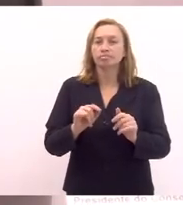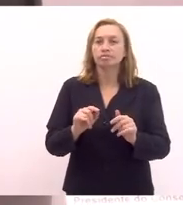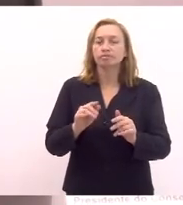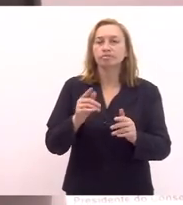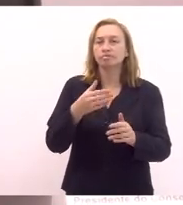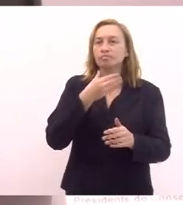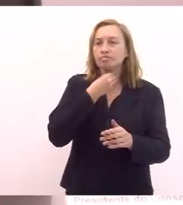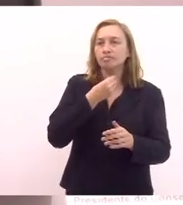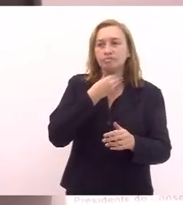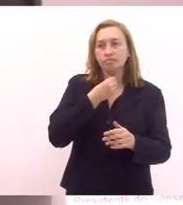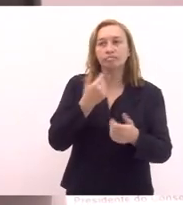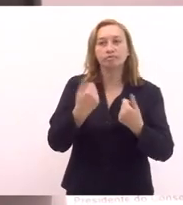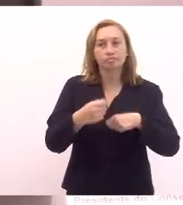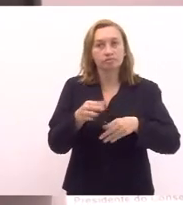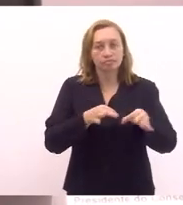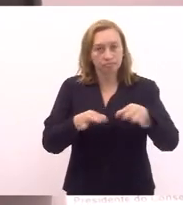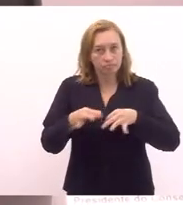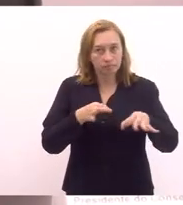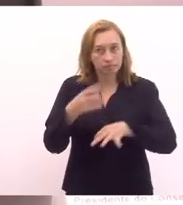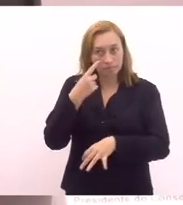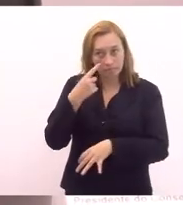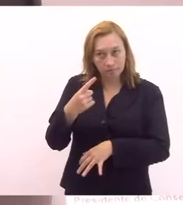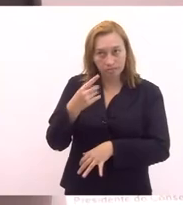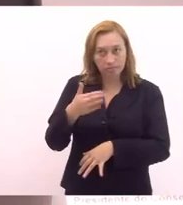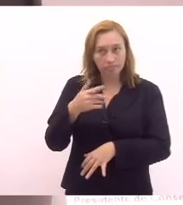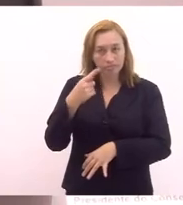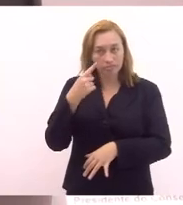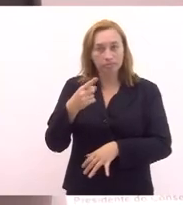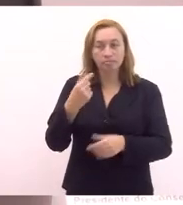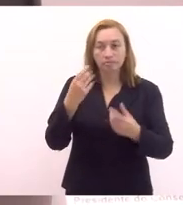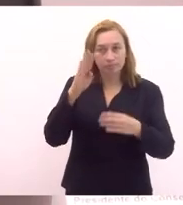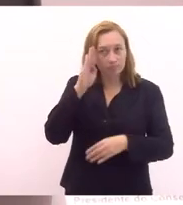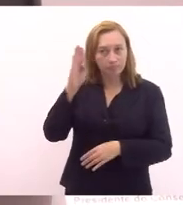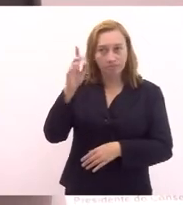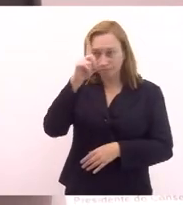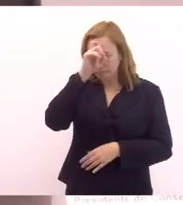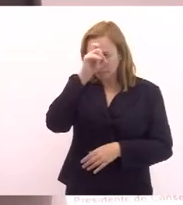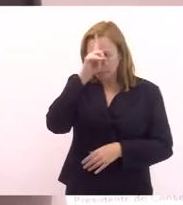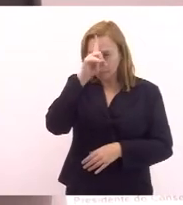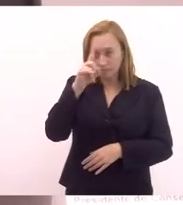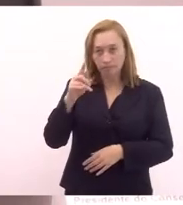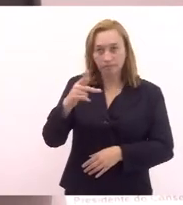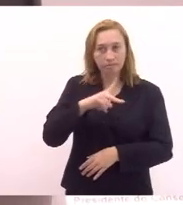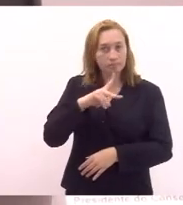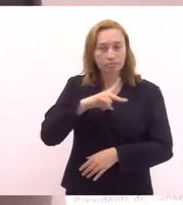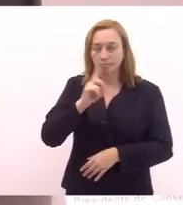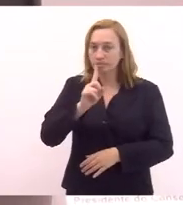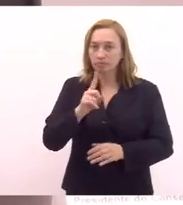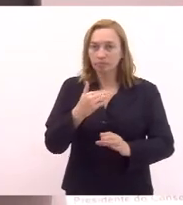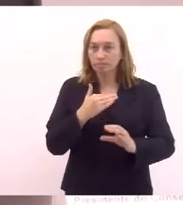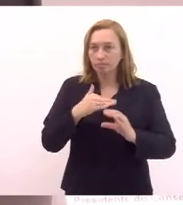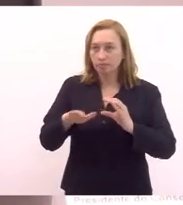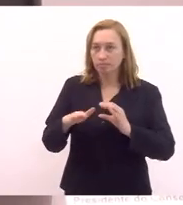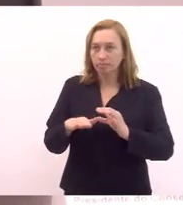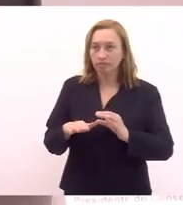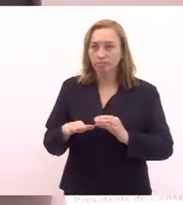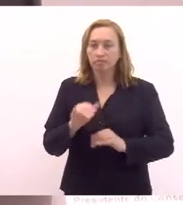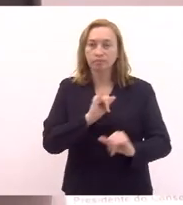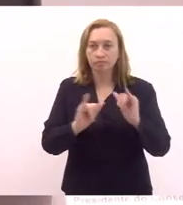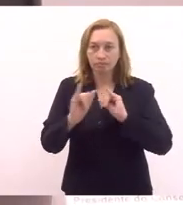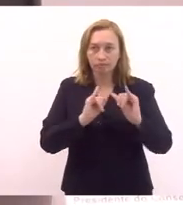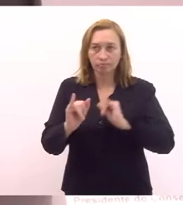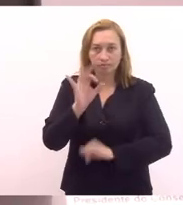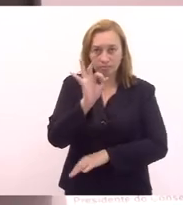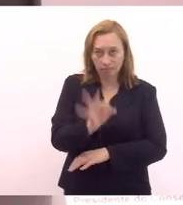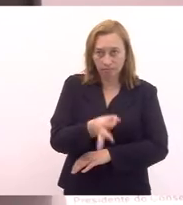tem que tem que organizar as maternidade Principalmente as privadas não envia os dados então dado não tá